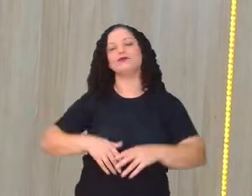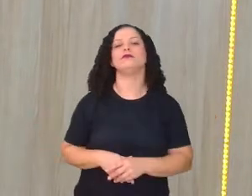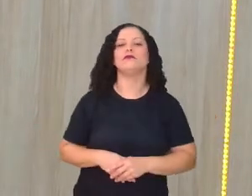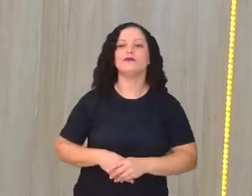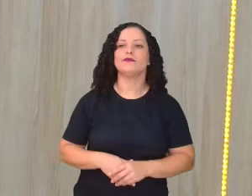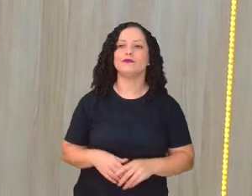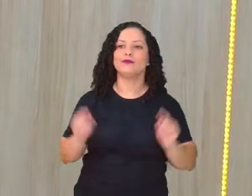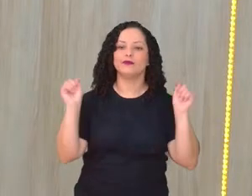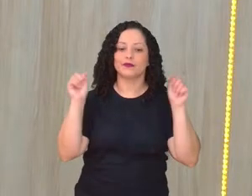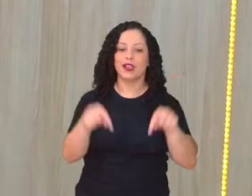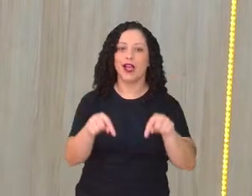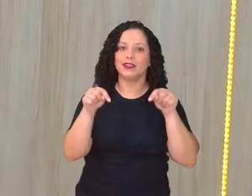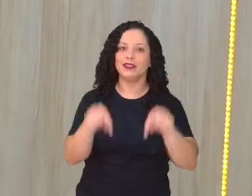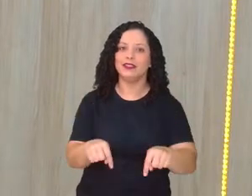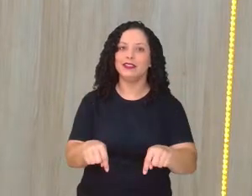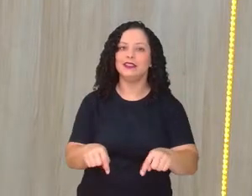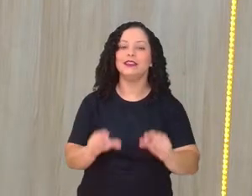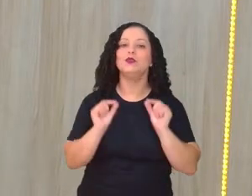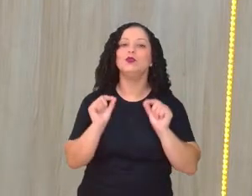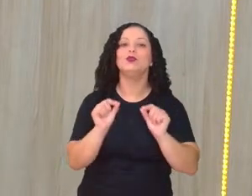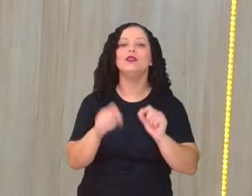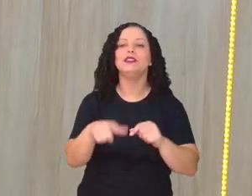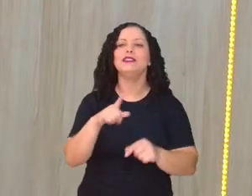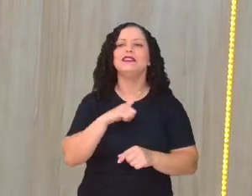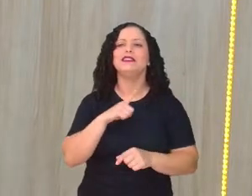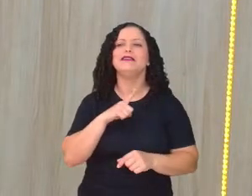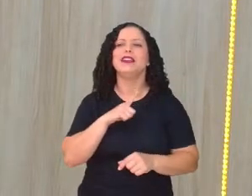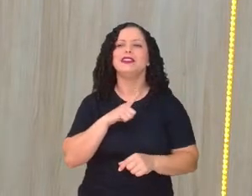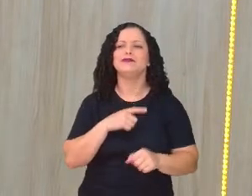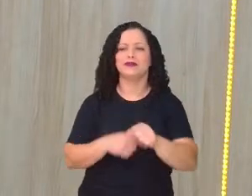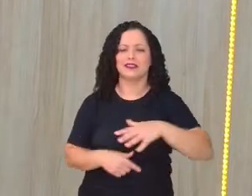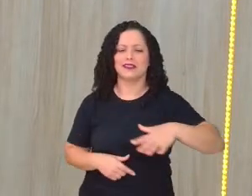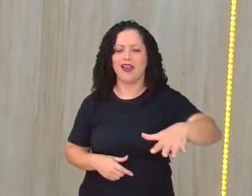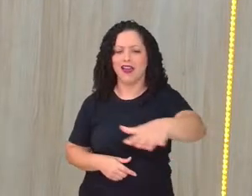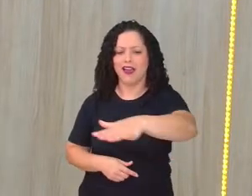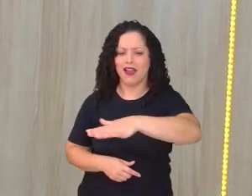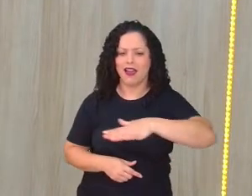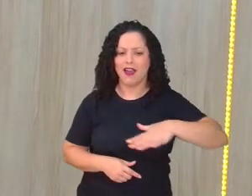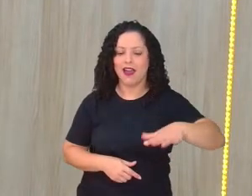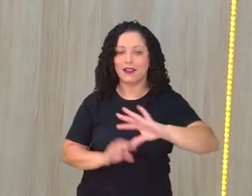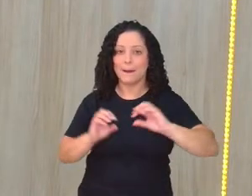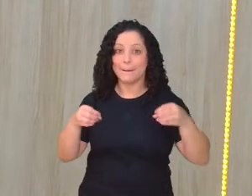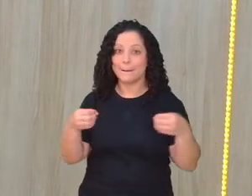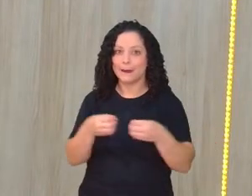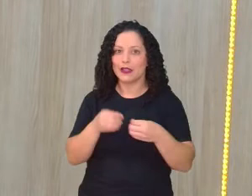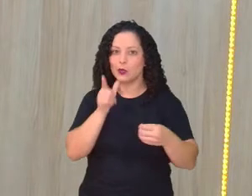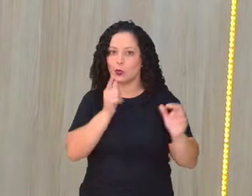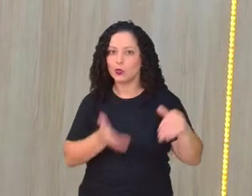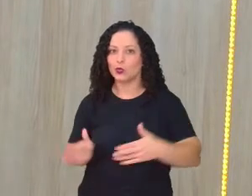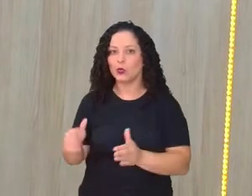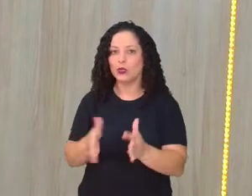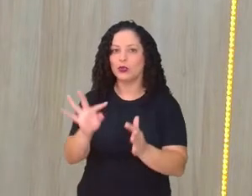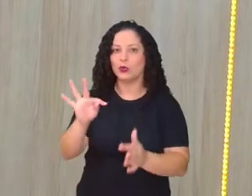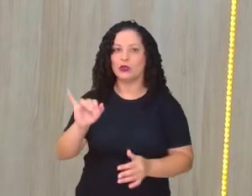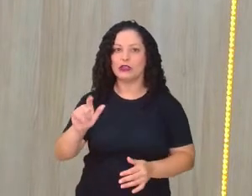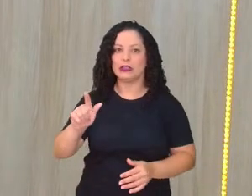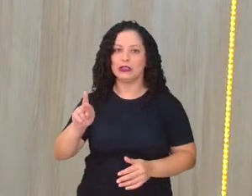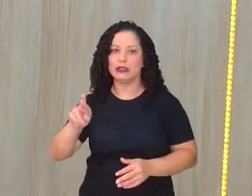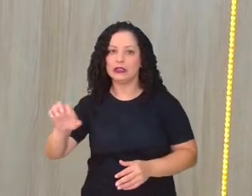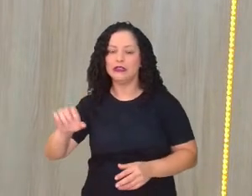vai florescer aqui, ó, entre o espaço aqui dos rios Tigre e